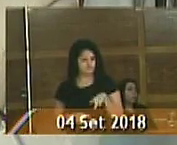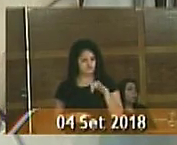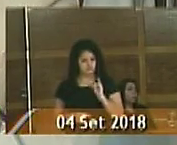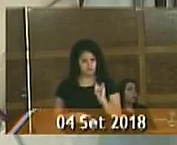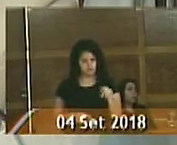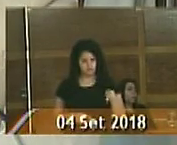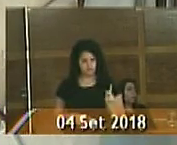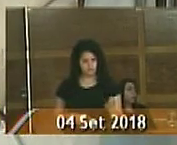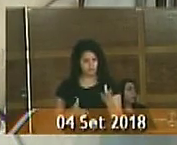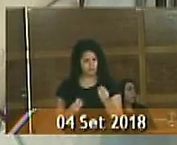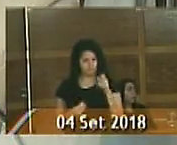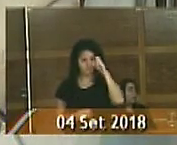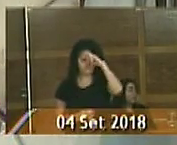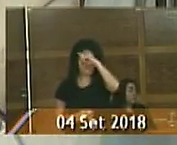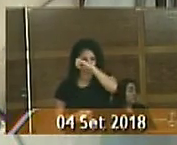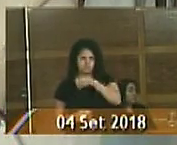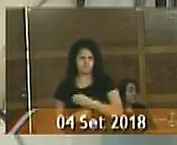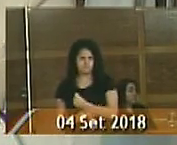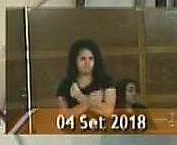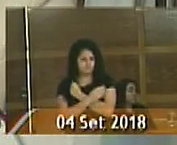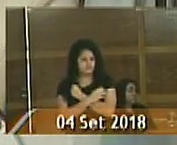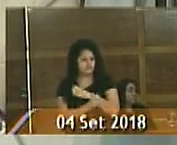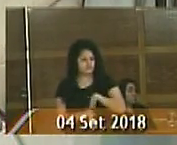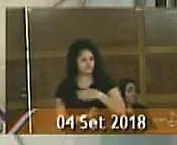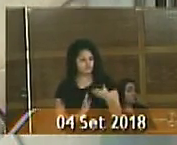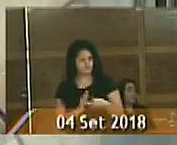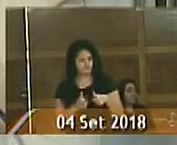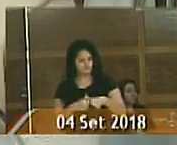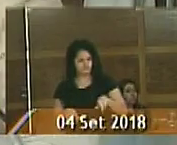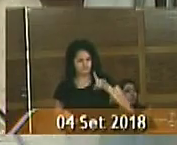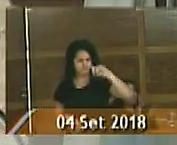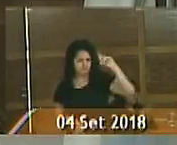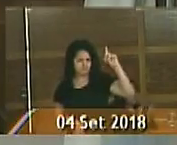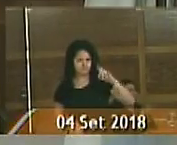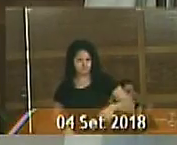muito, mas muito difícil. Grande abraço a todos, fiquem todos com Deus.